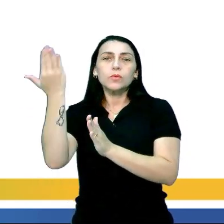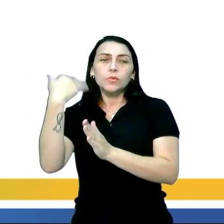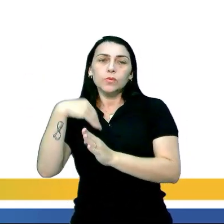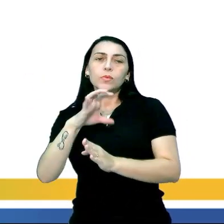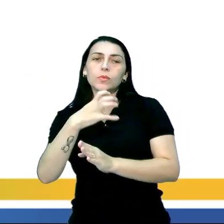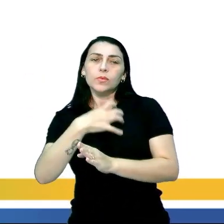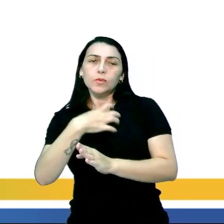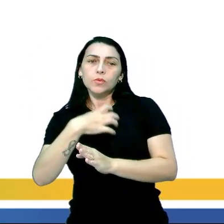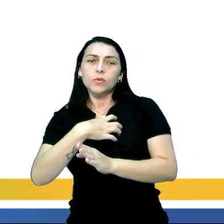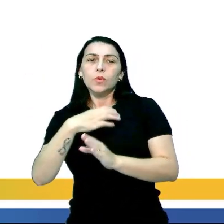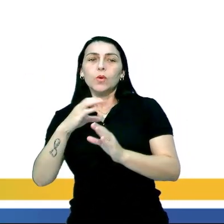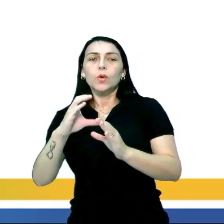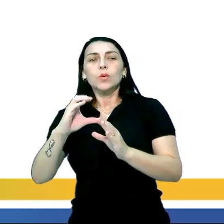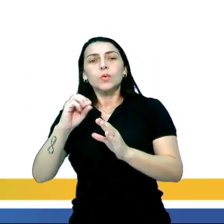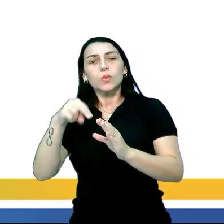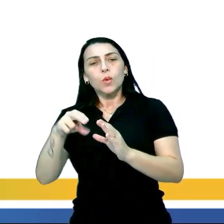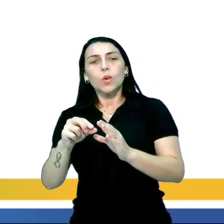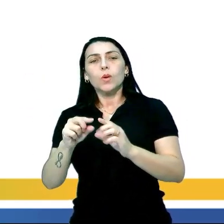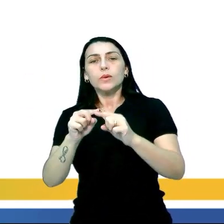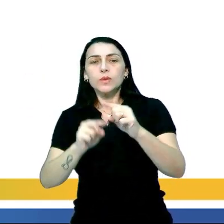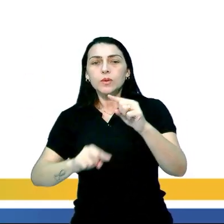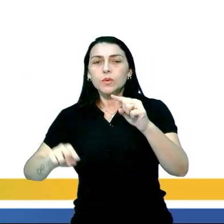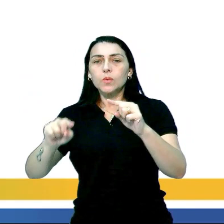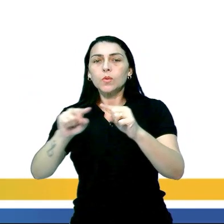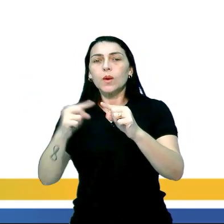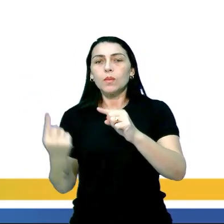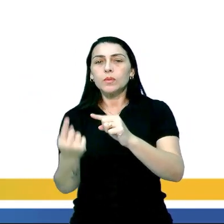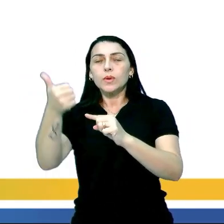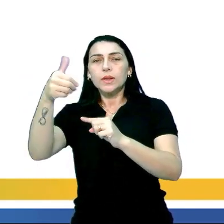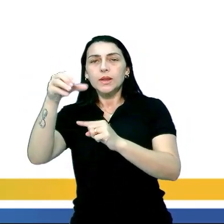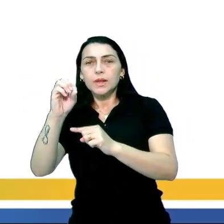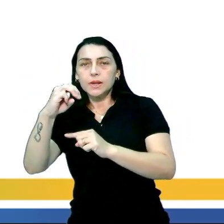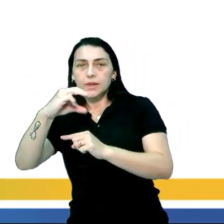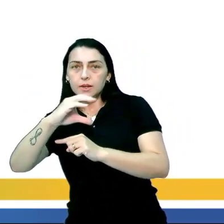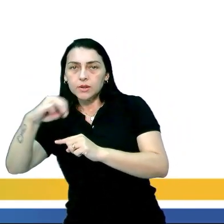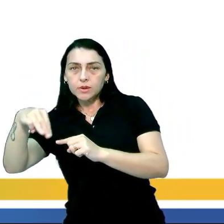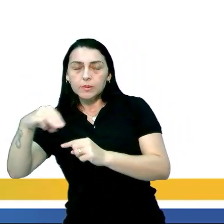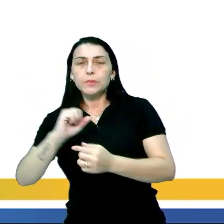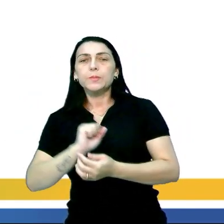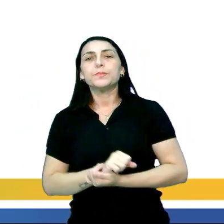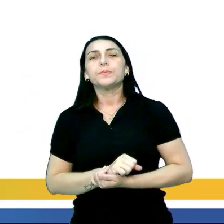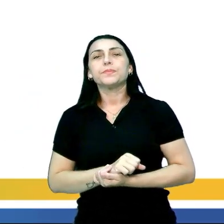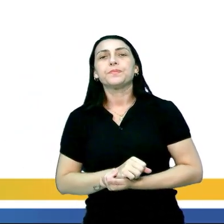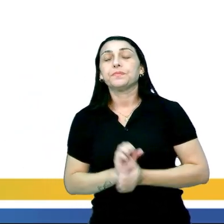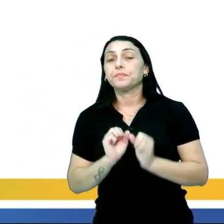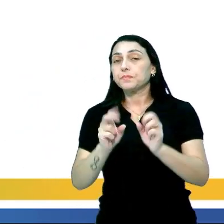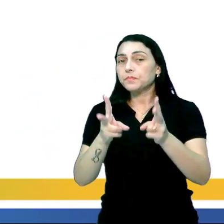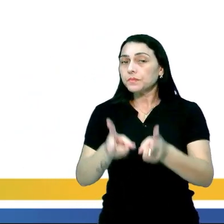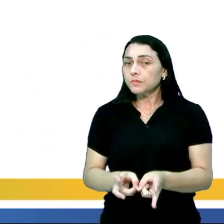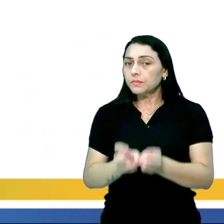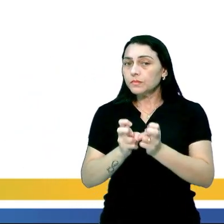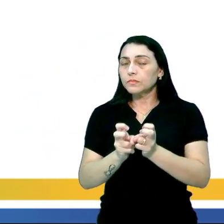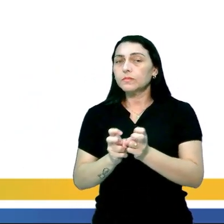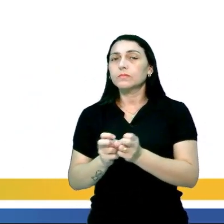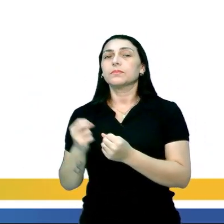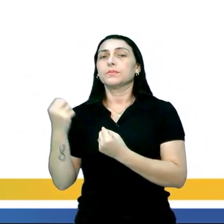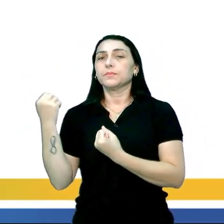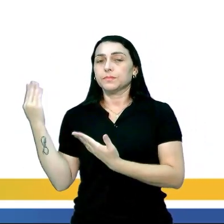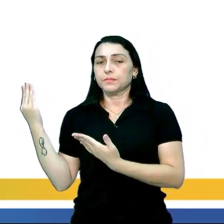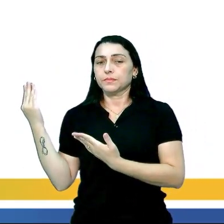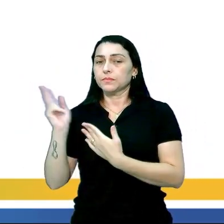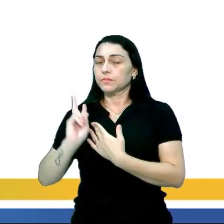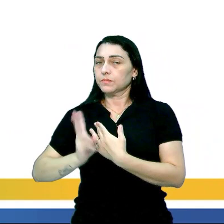no mesmo formato do cone circular reto, com altura 10 centímetros. Então, como você pode ver aí, ele